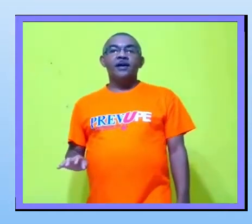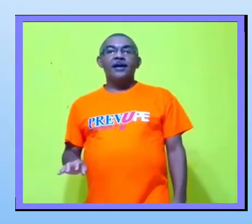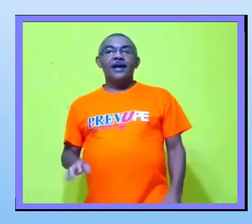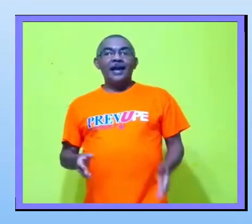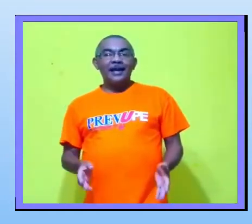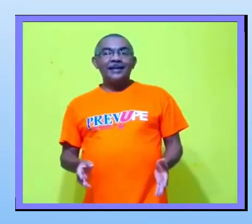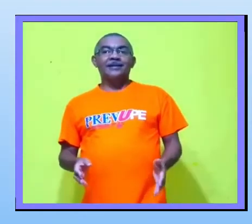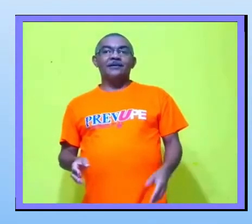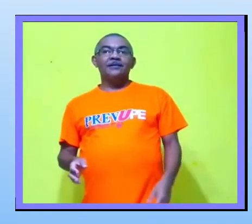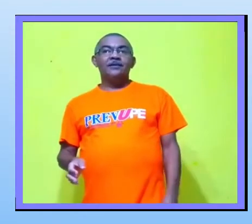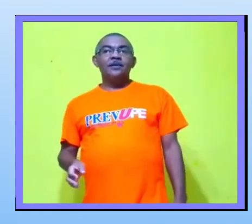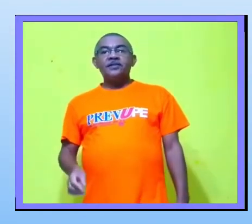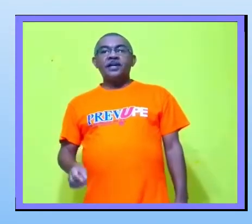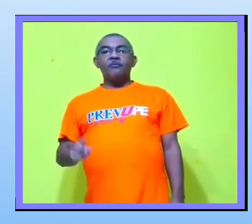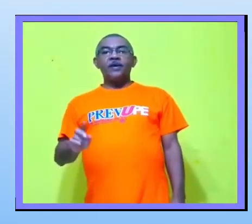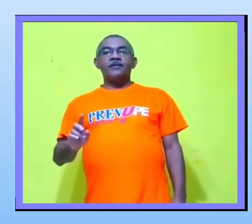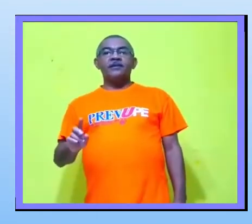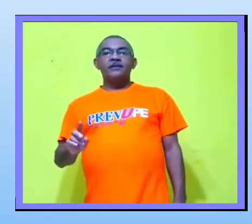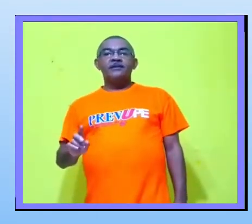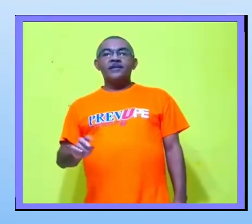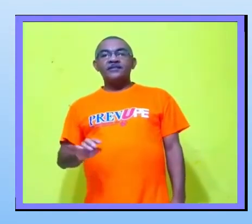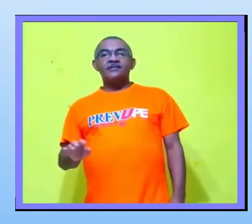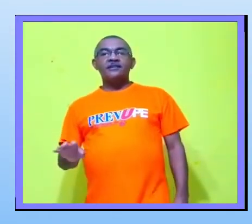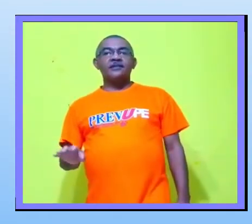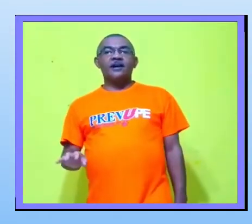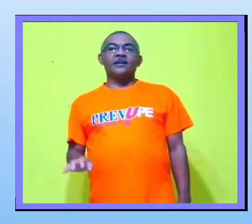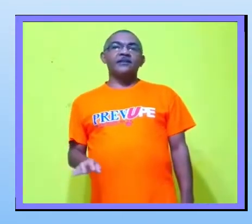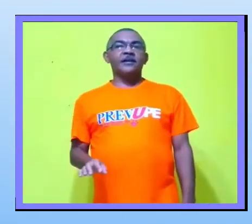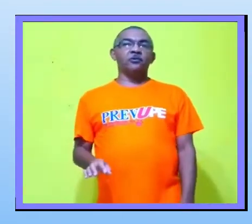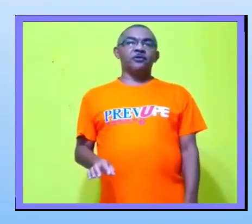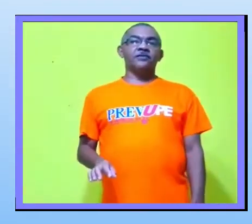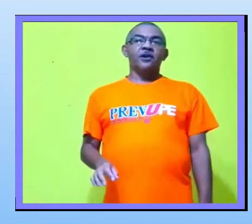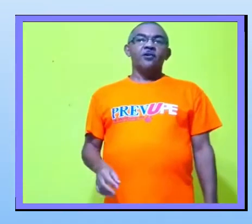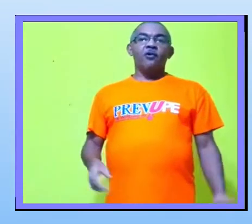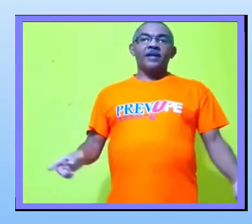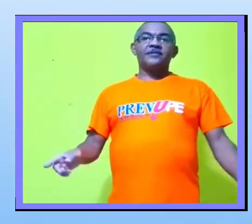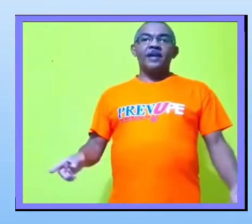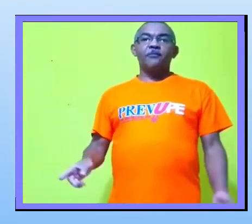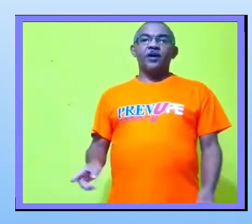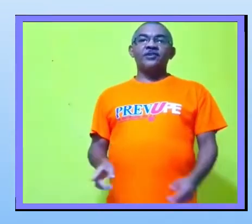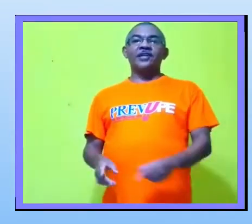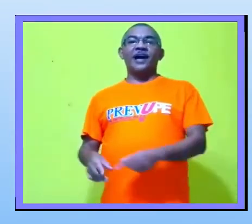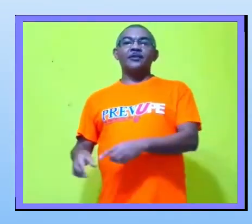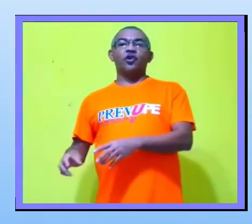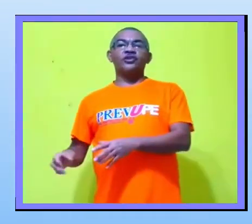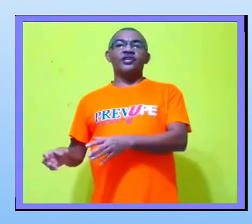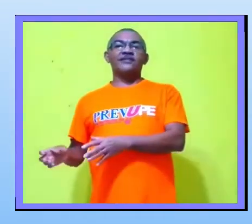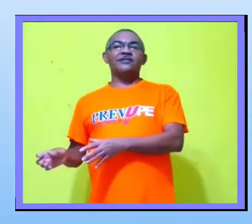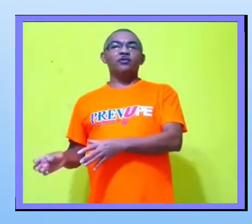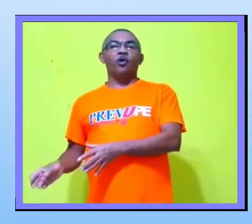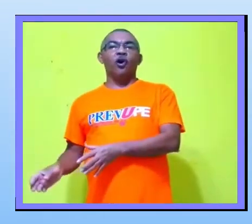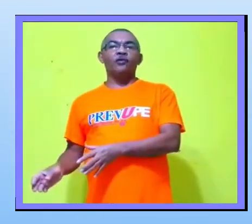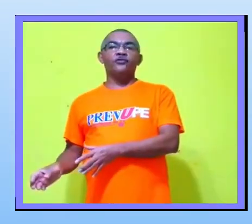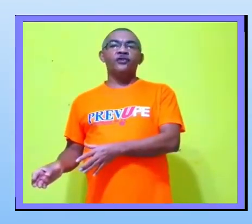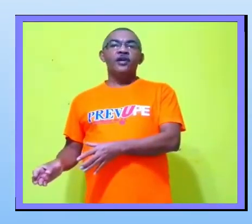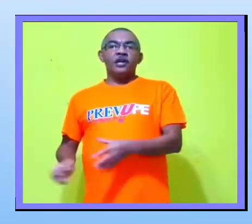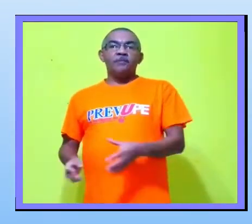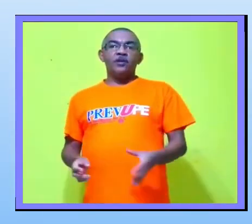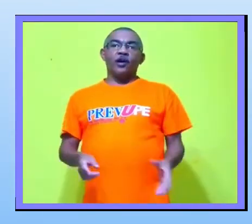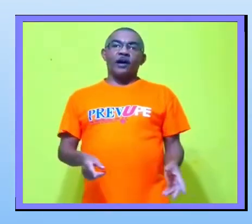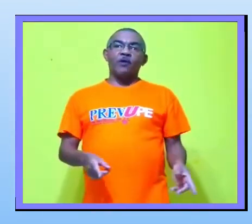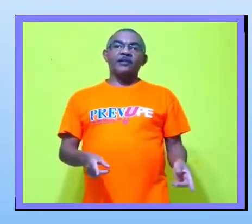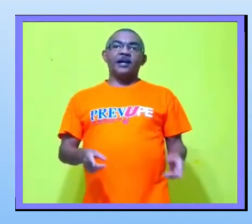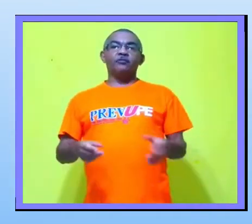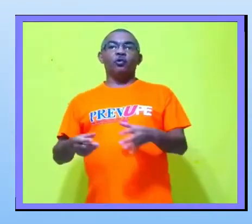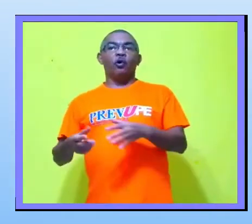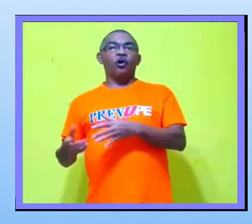orgânicos. É lenta e geralmente necessita de catalisadores. Como exemplo, a gente tem a hidrogenação de óleos, que